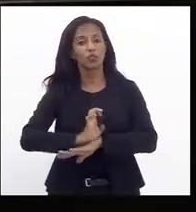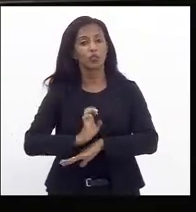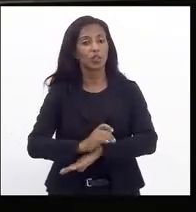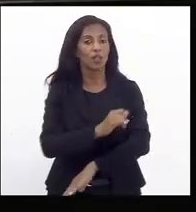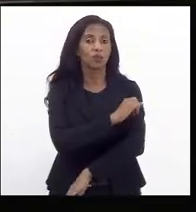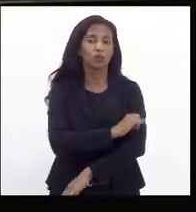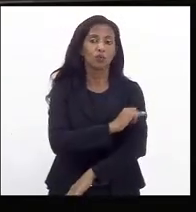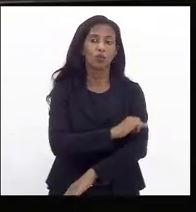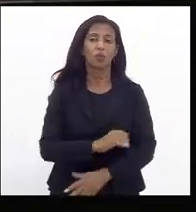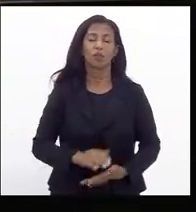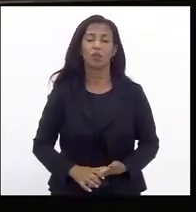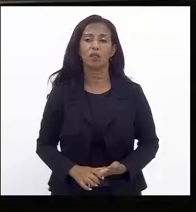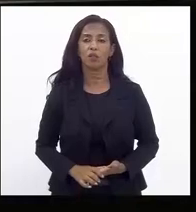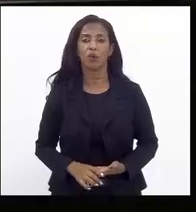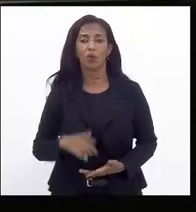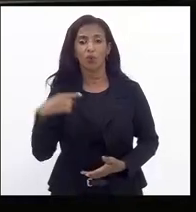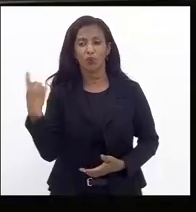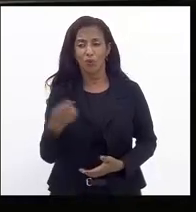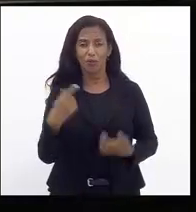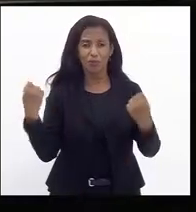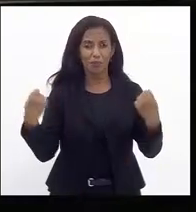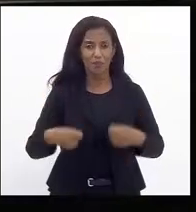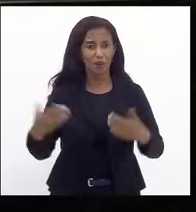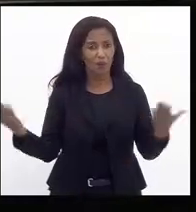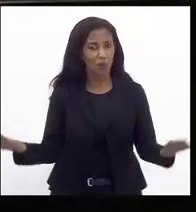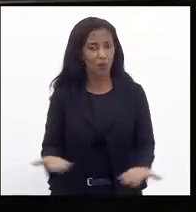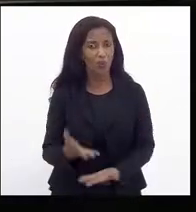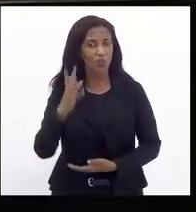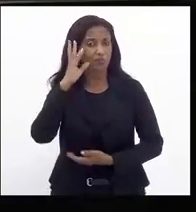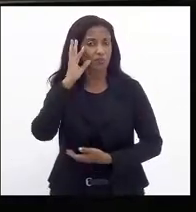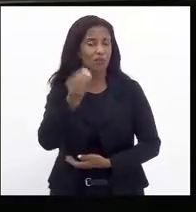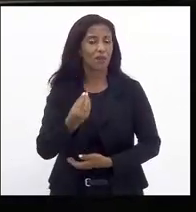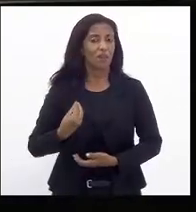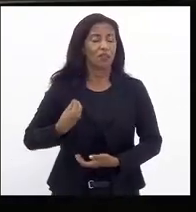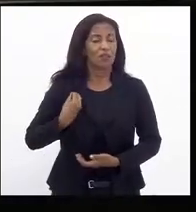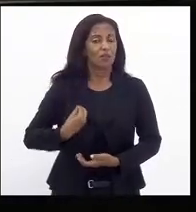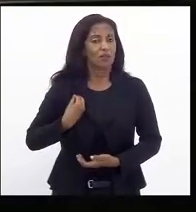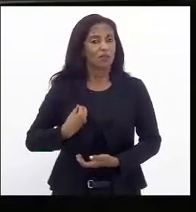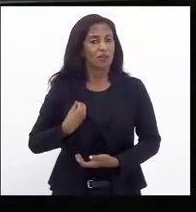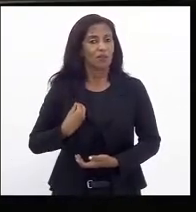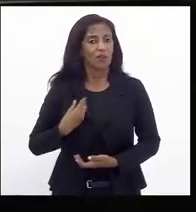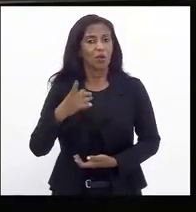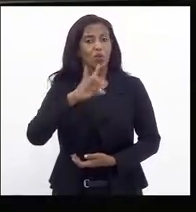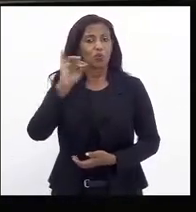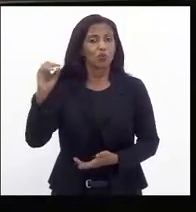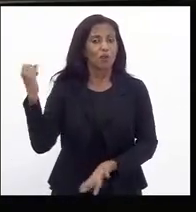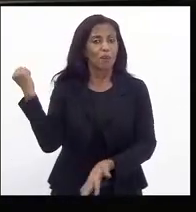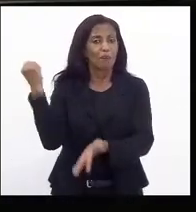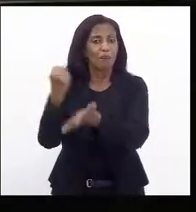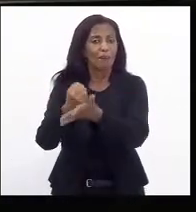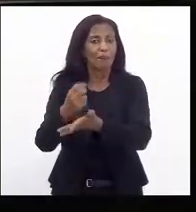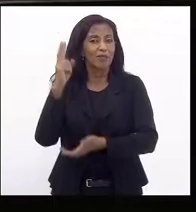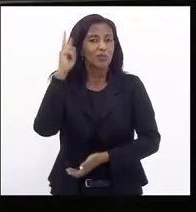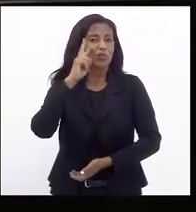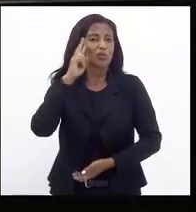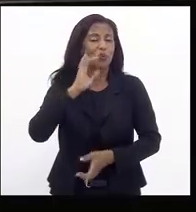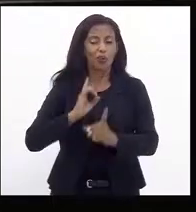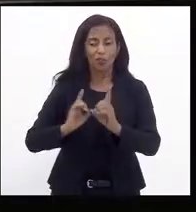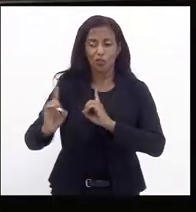estado do Rio de Janeiro Nós deveríamos hoje estamos vivendo um dia histórico